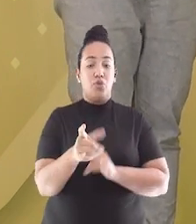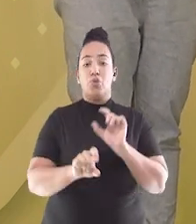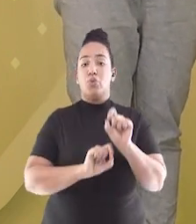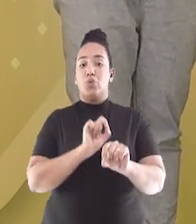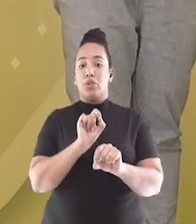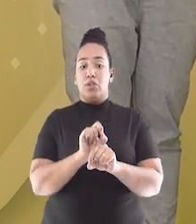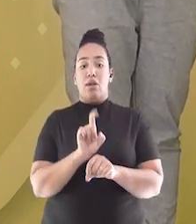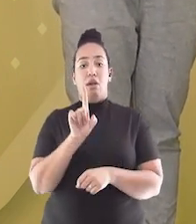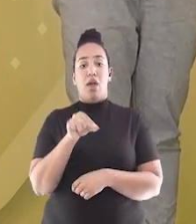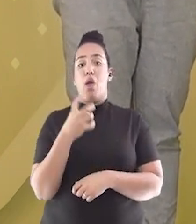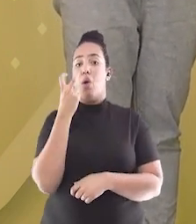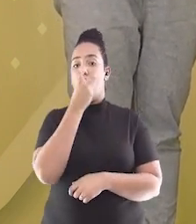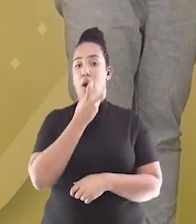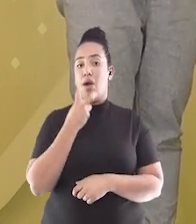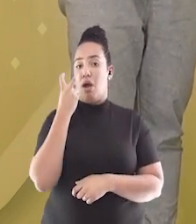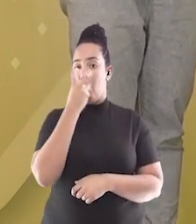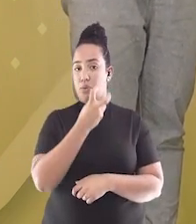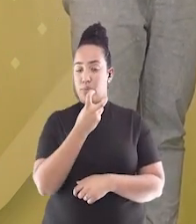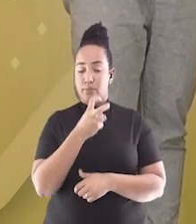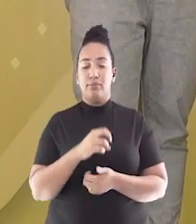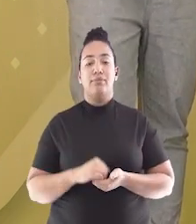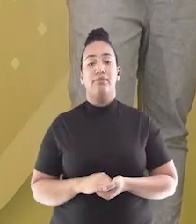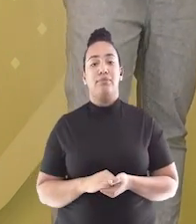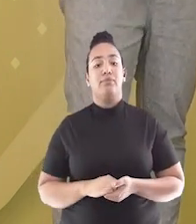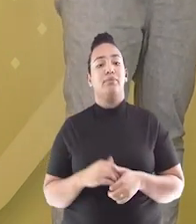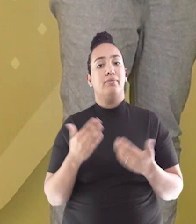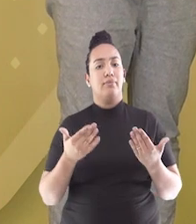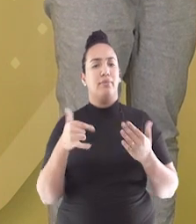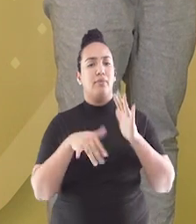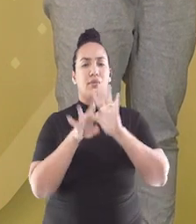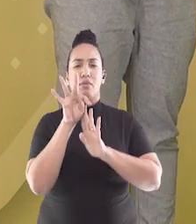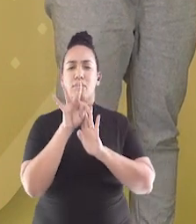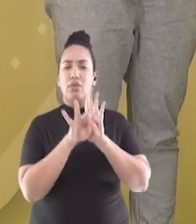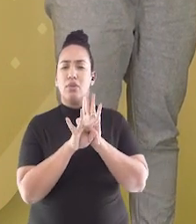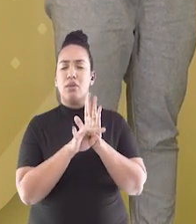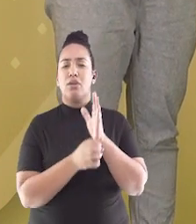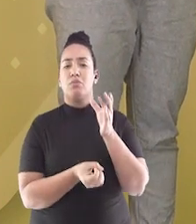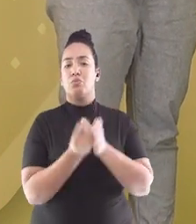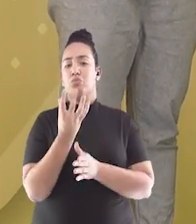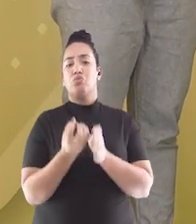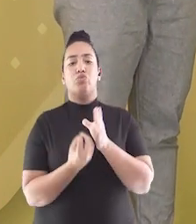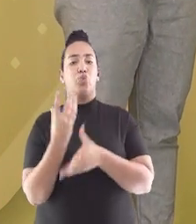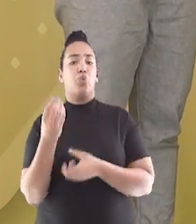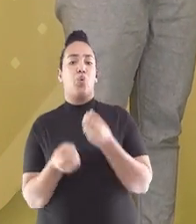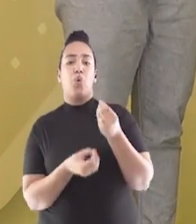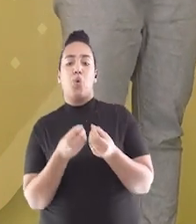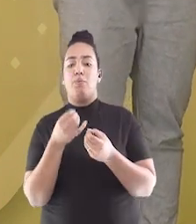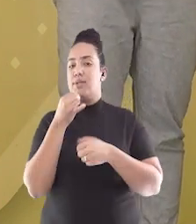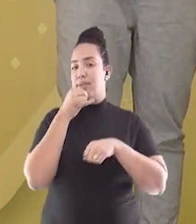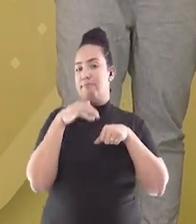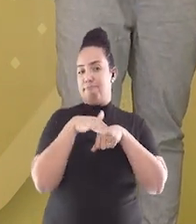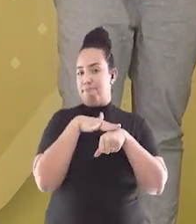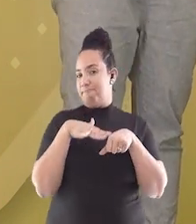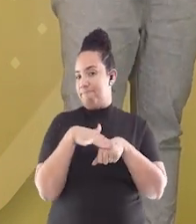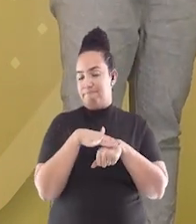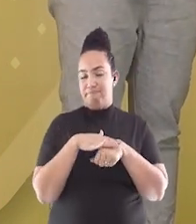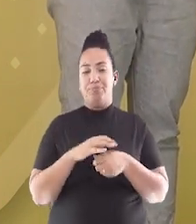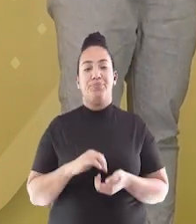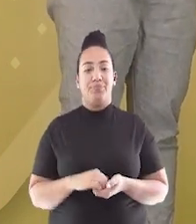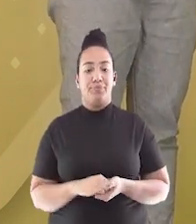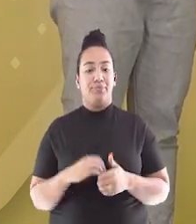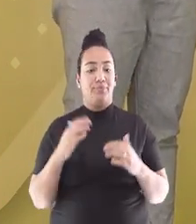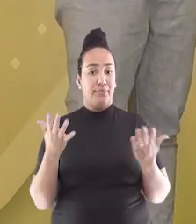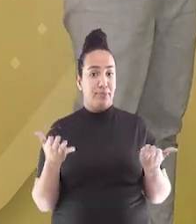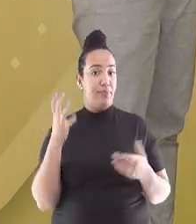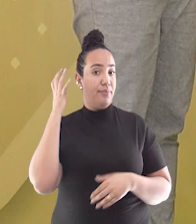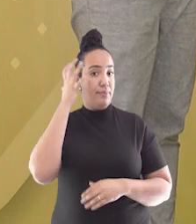gênero textual oral, ou seja, o texto é produzido a partir de falas e conversas. Um podcast